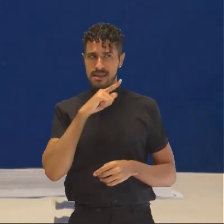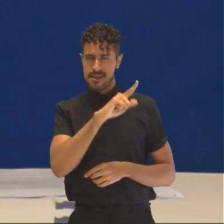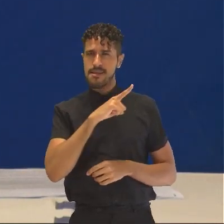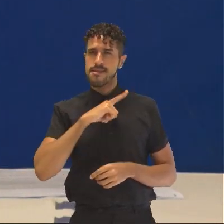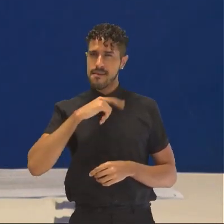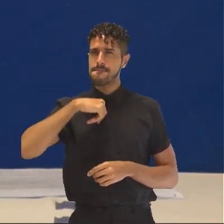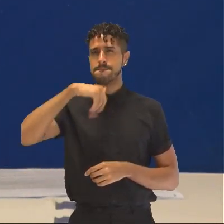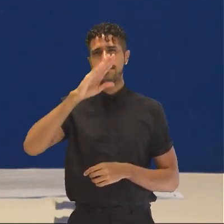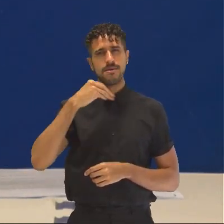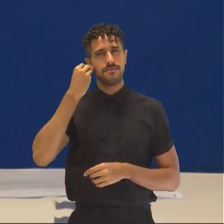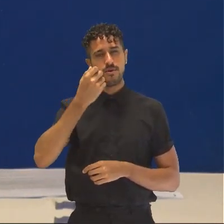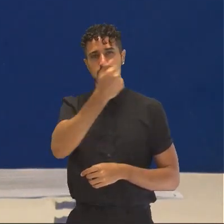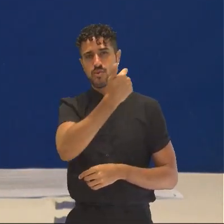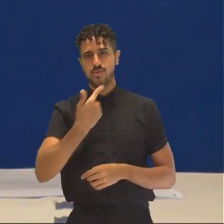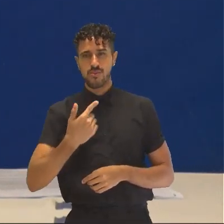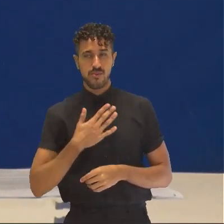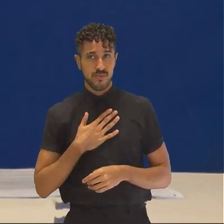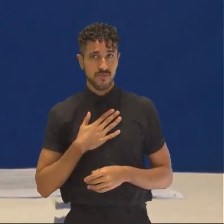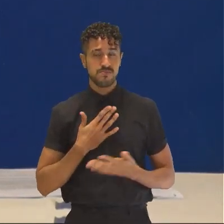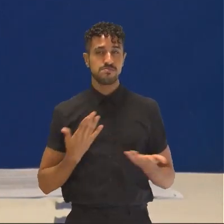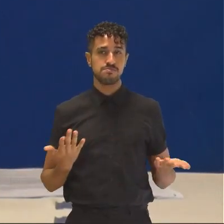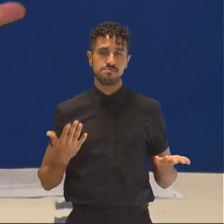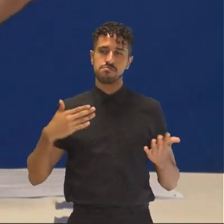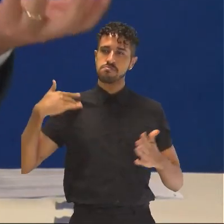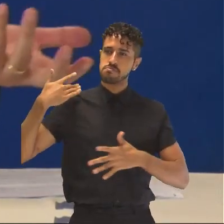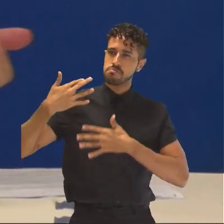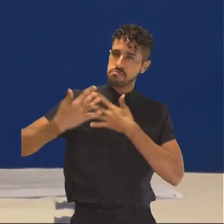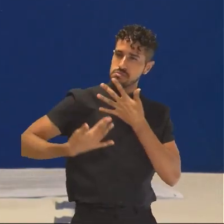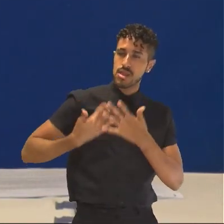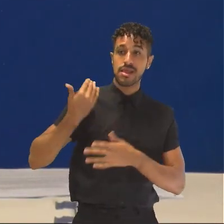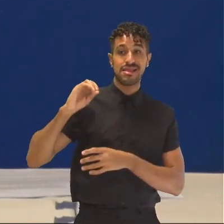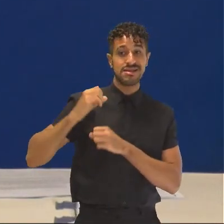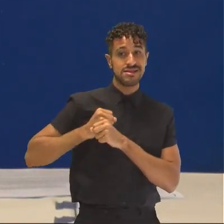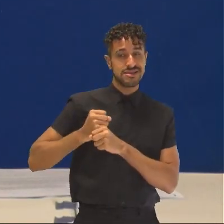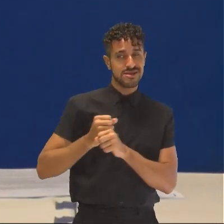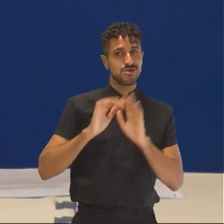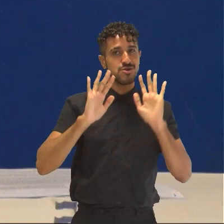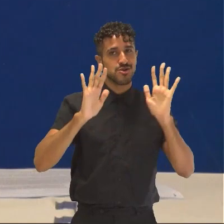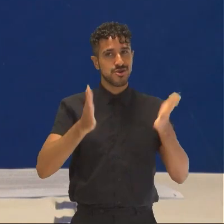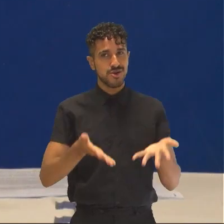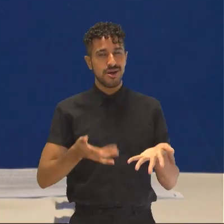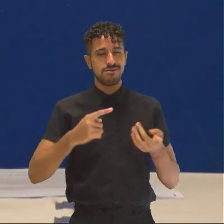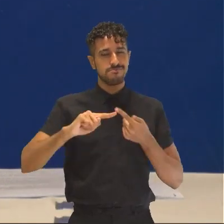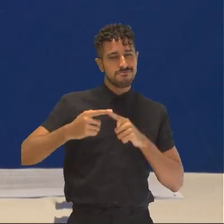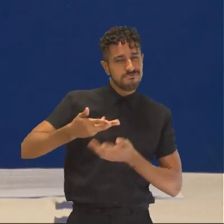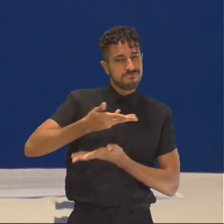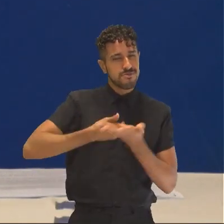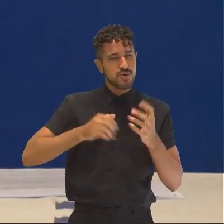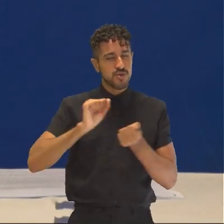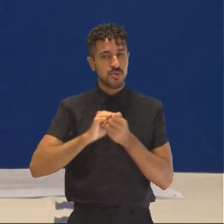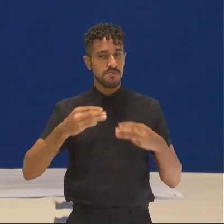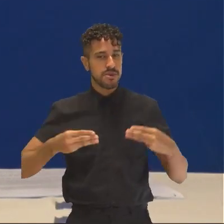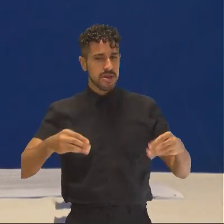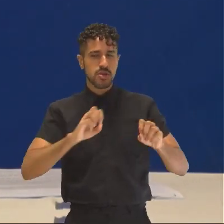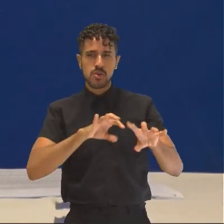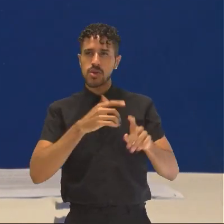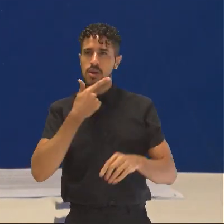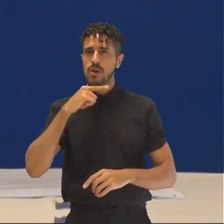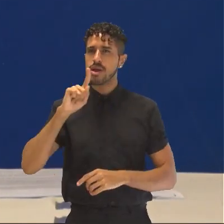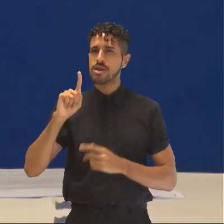mais experiência do que eu e, ao longo desses 10 anos, em tratativas com o Ministério da Educação,